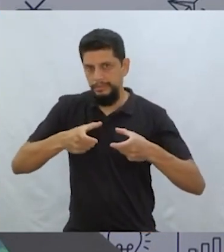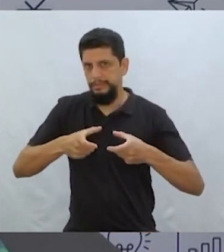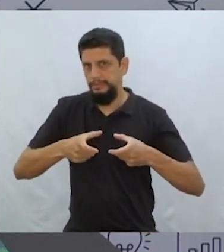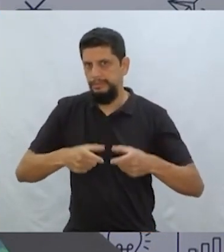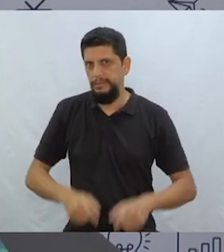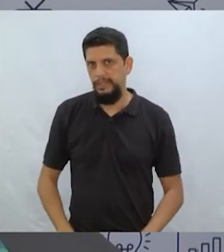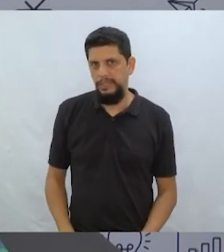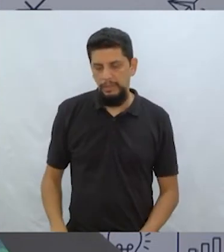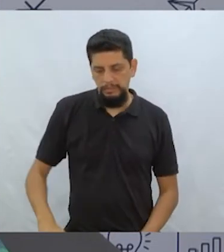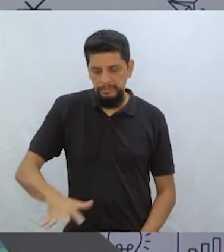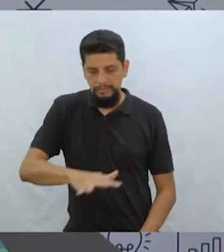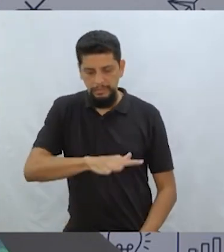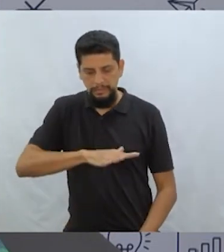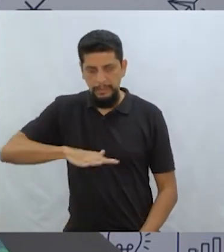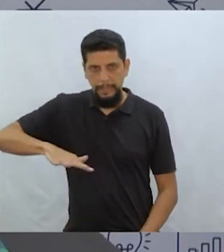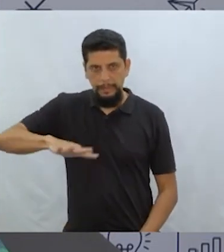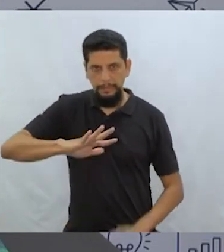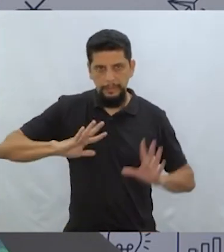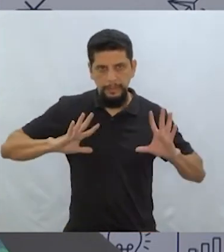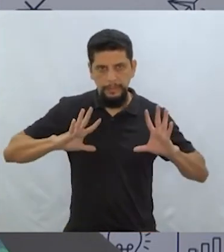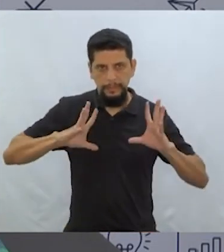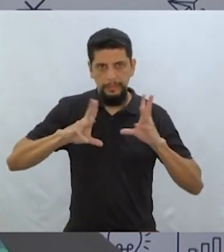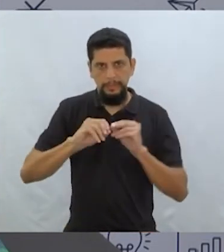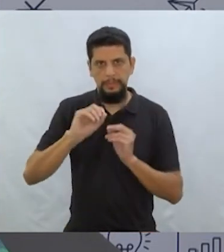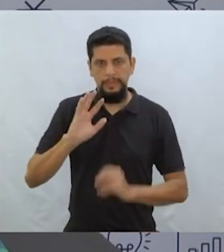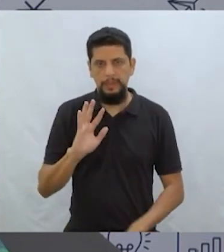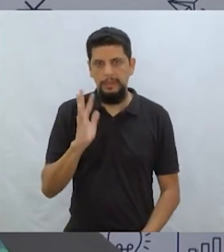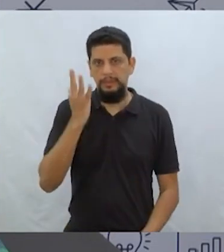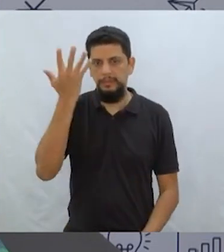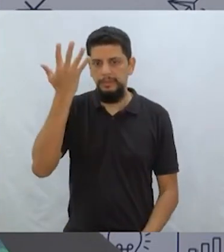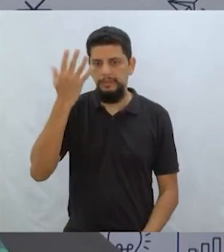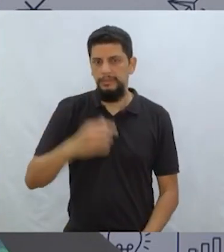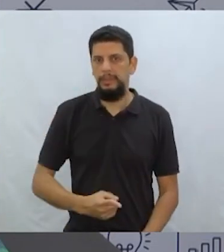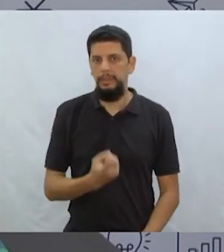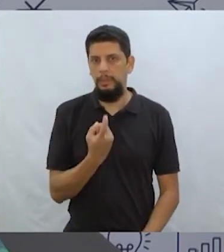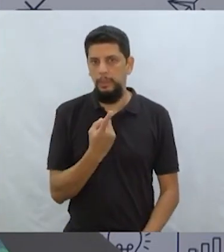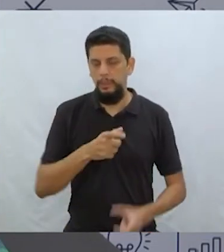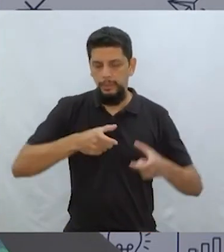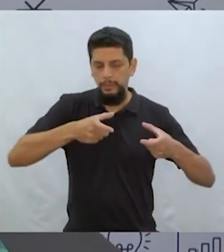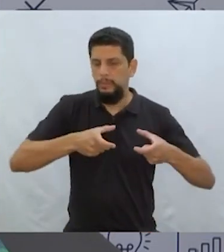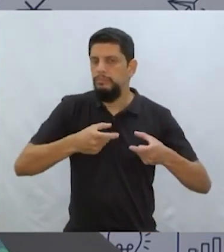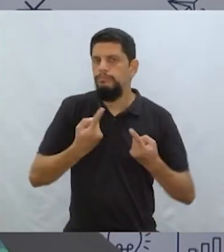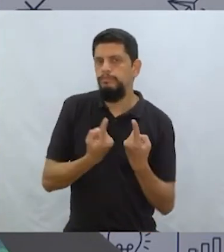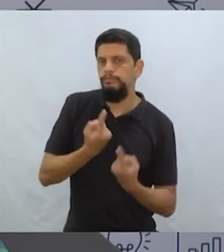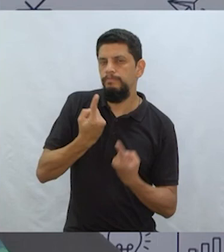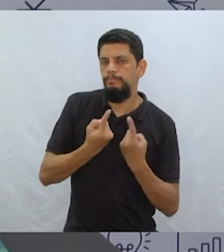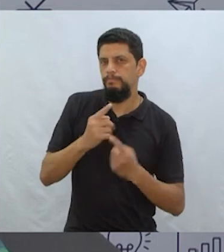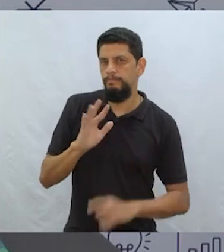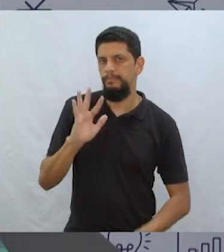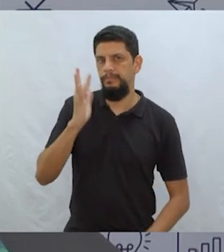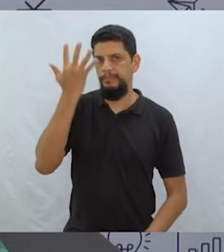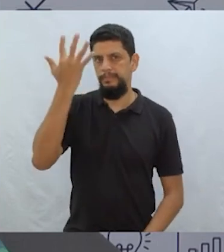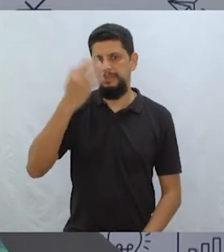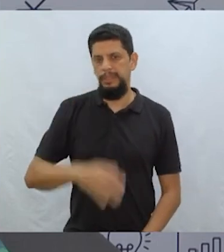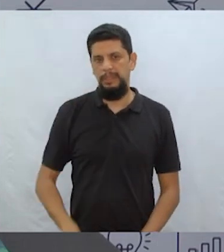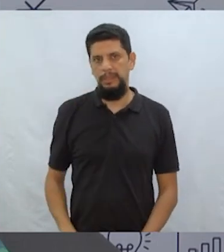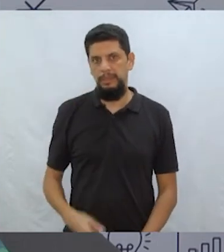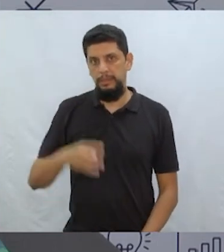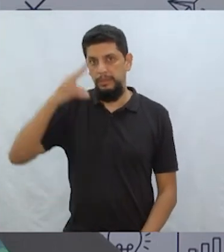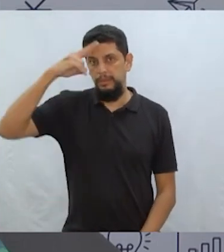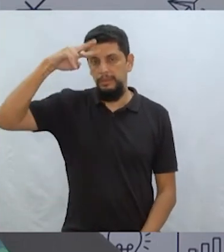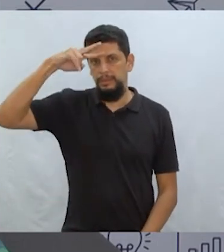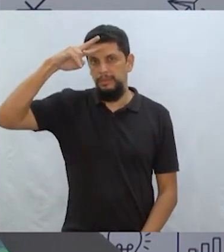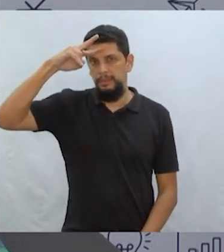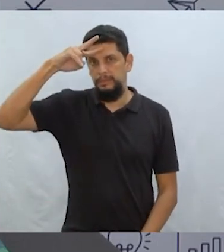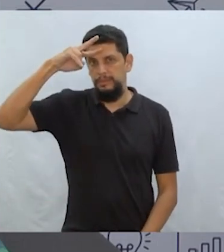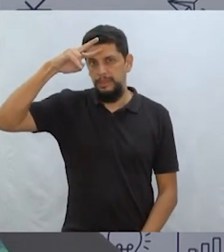único espaço tudo acontece em um único local que local é esse que acontece a nossa